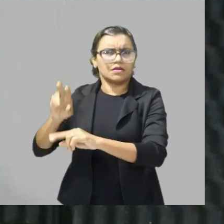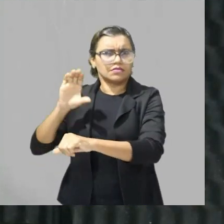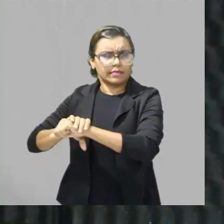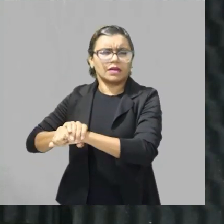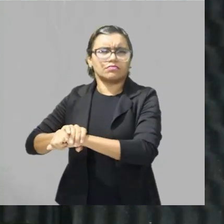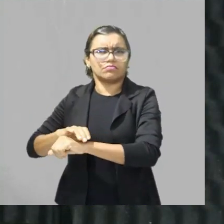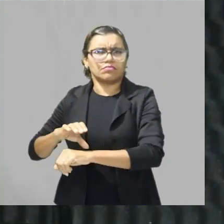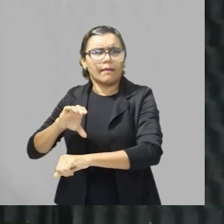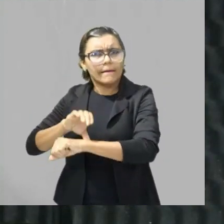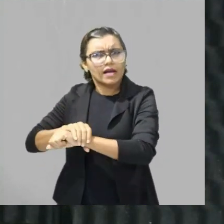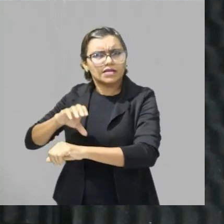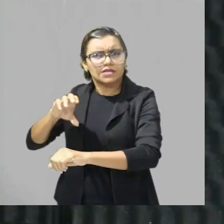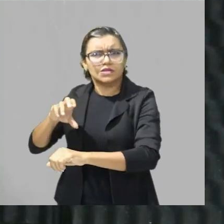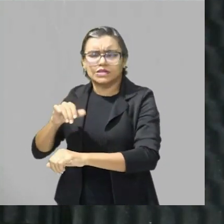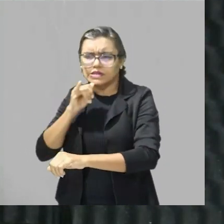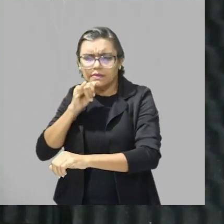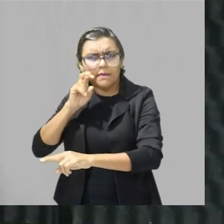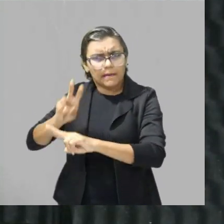milhão roubaram